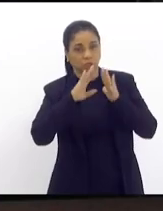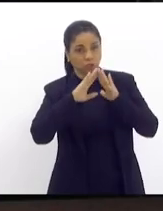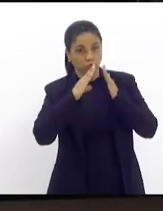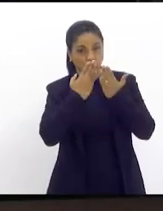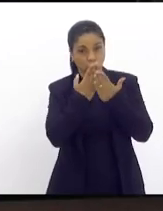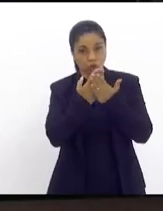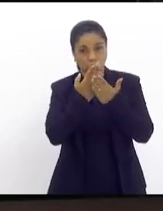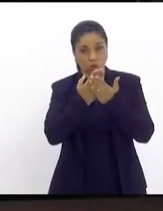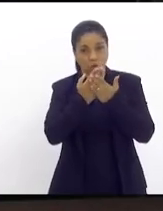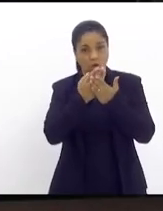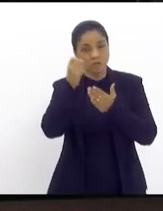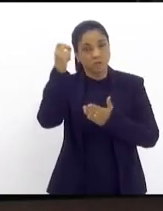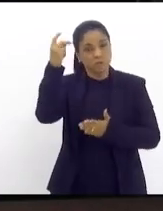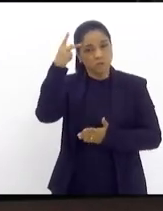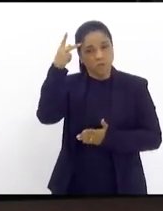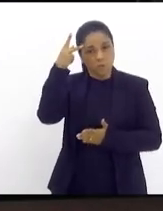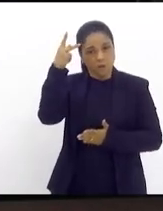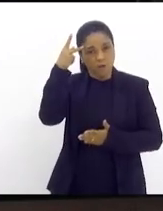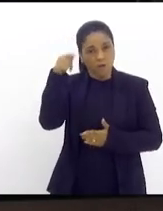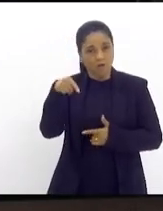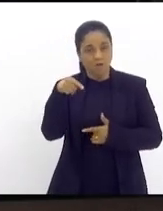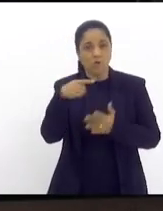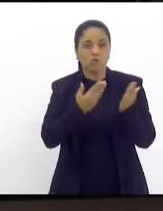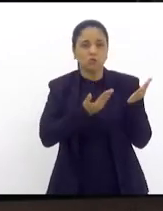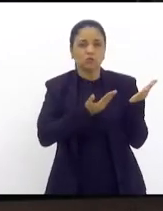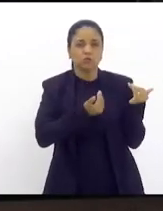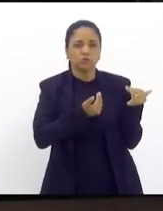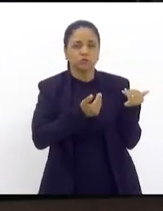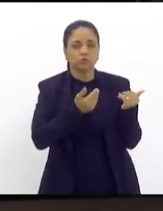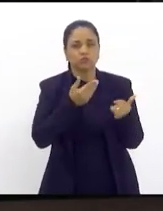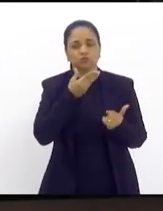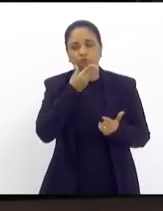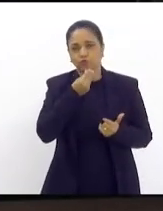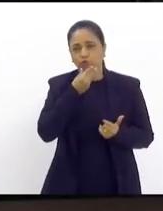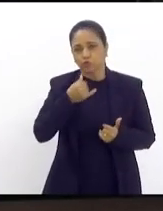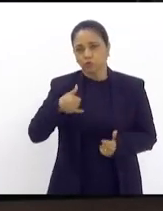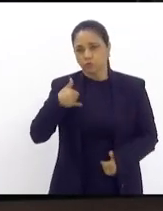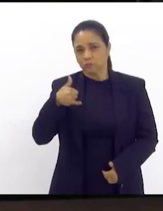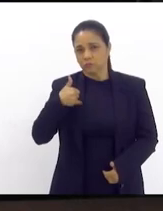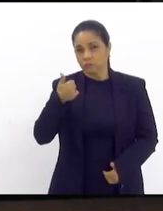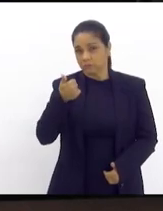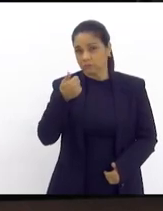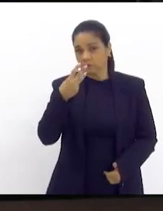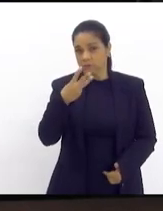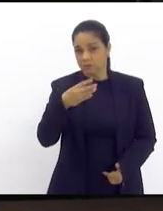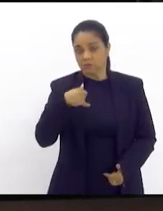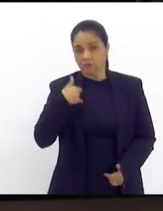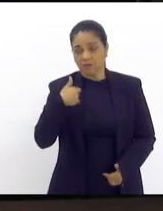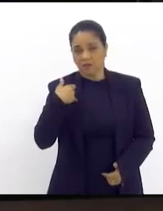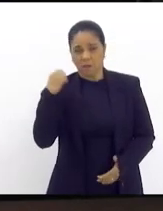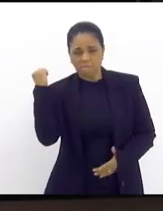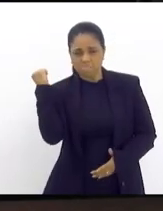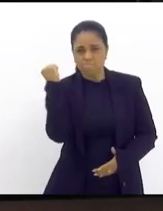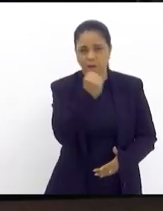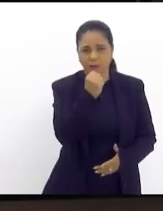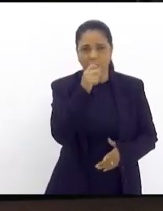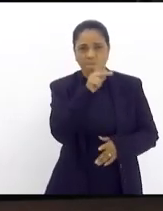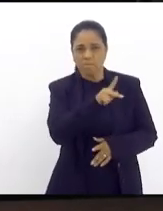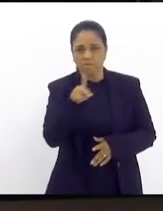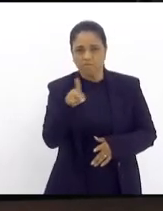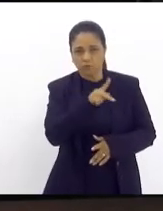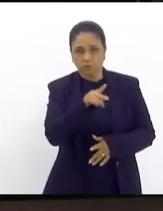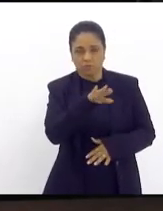de São Paulo que um jovem de 13 anos matou a professora em sala de aula com facadas